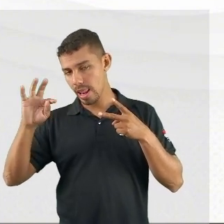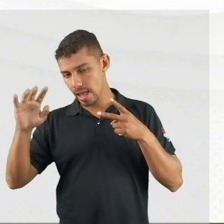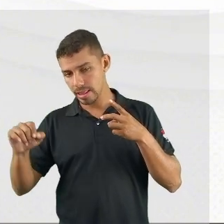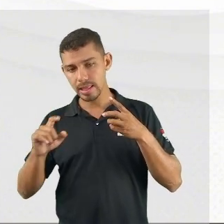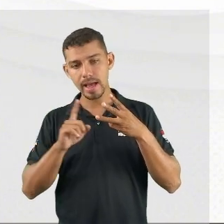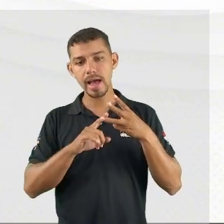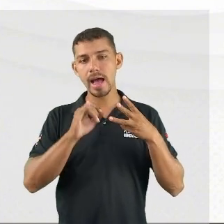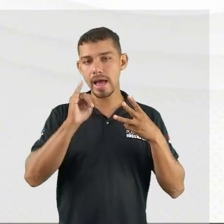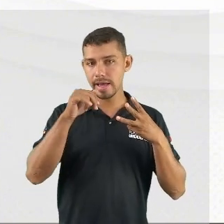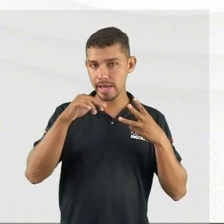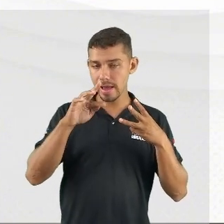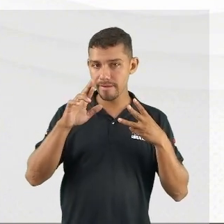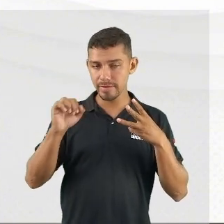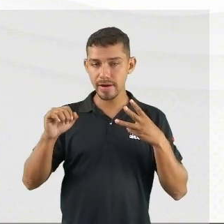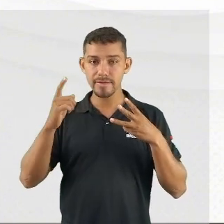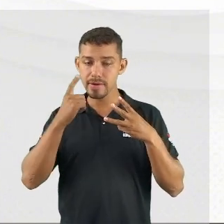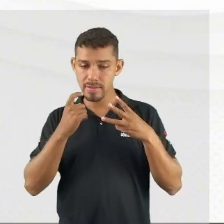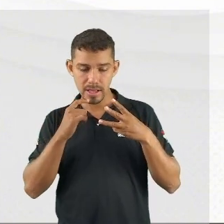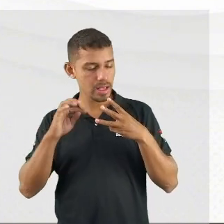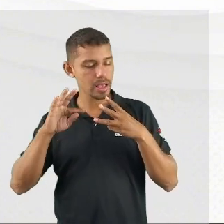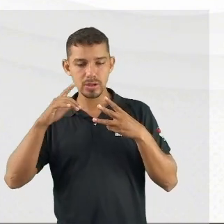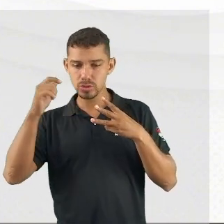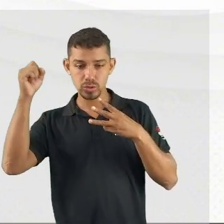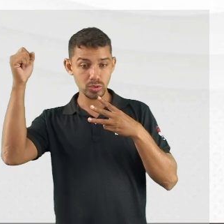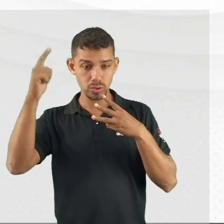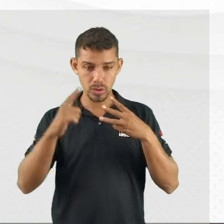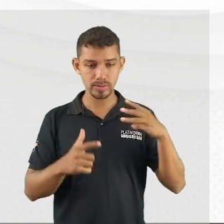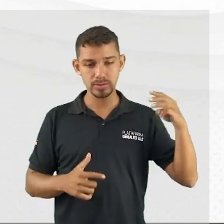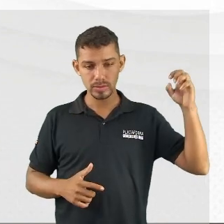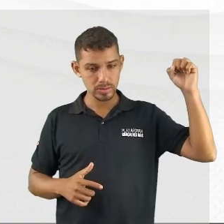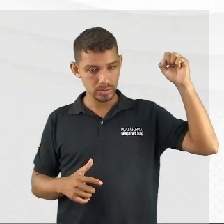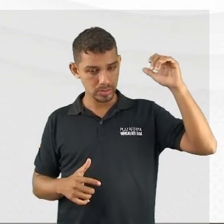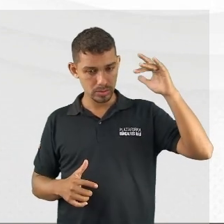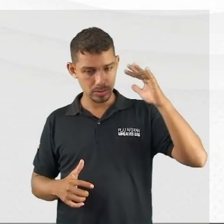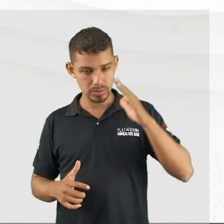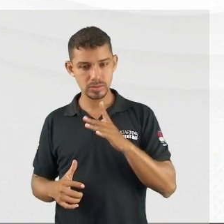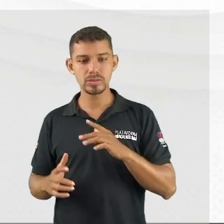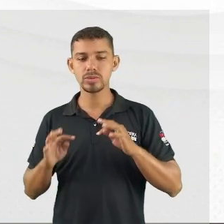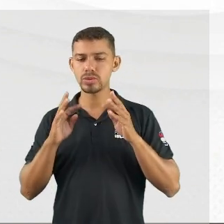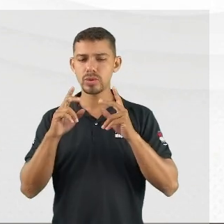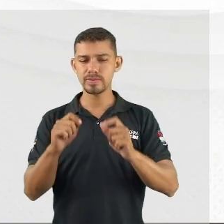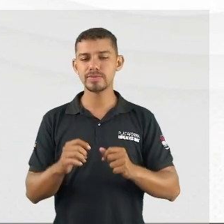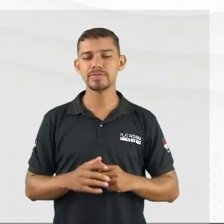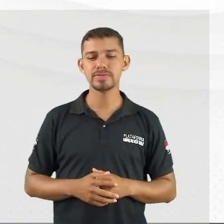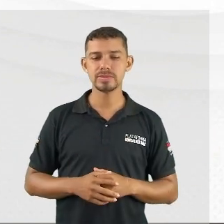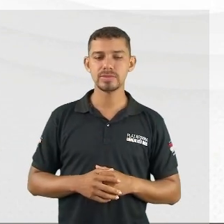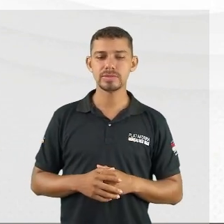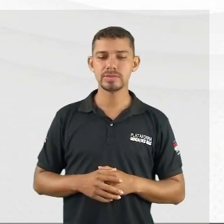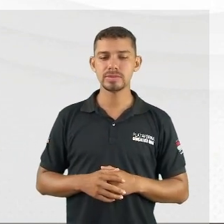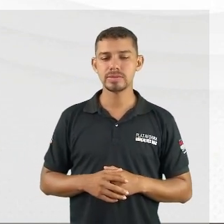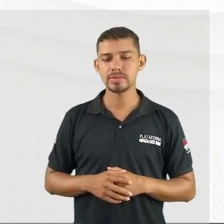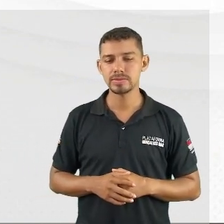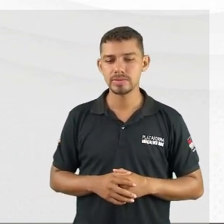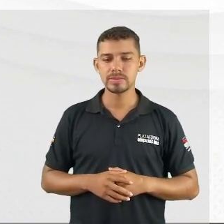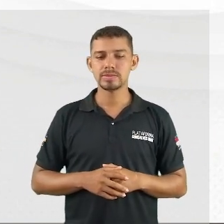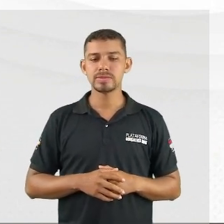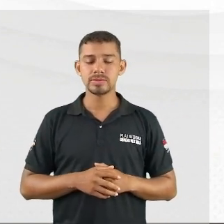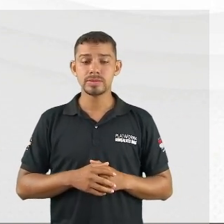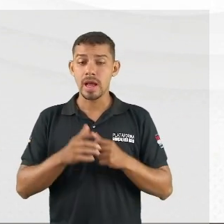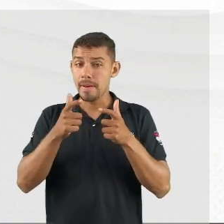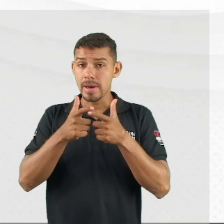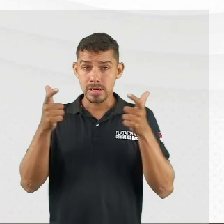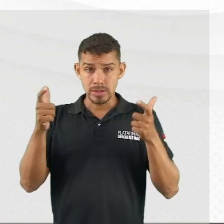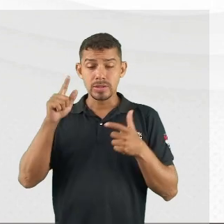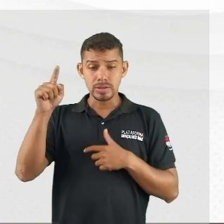infravermelha é outro tipo, tudo isso vem com o Sol. O Sol emite toda essa radiação. Então, ó, essa radiação, a maior